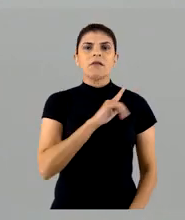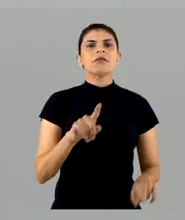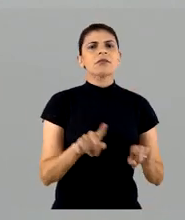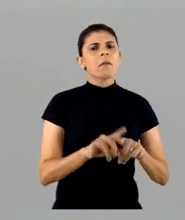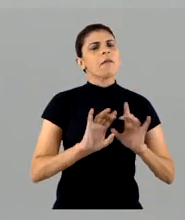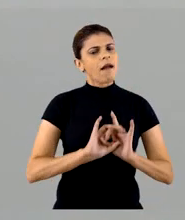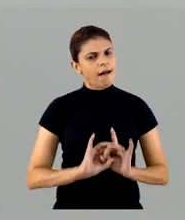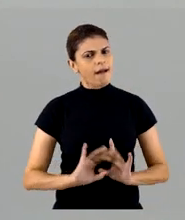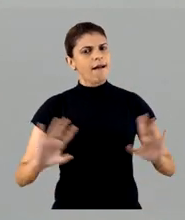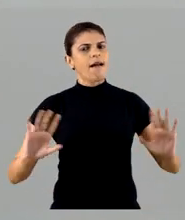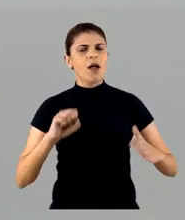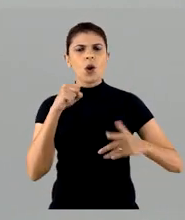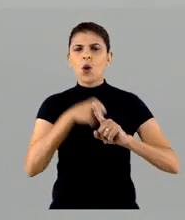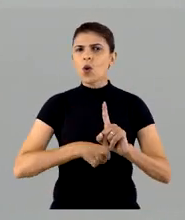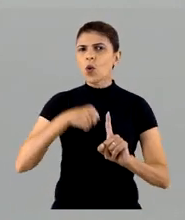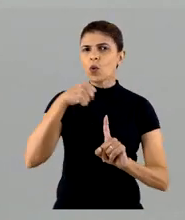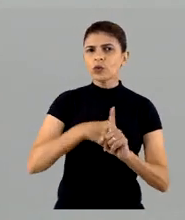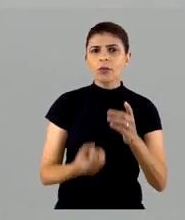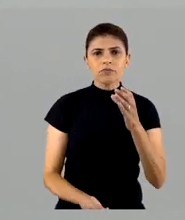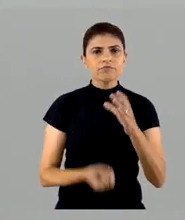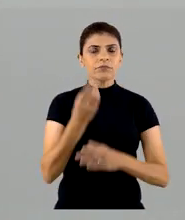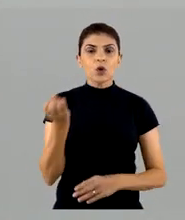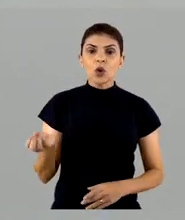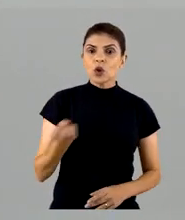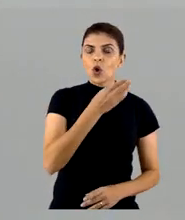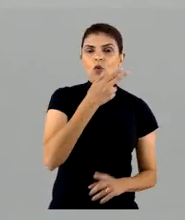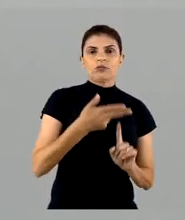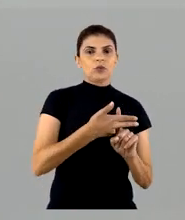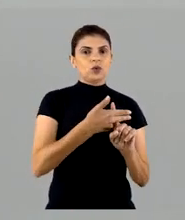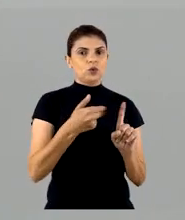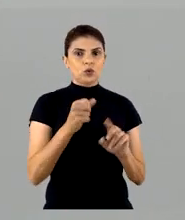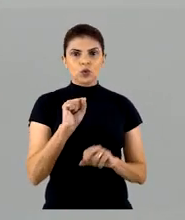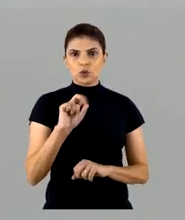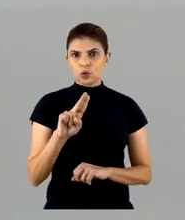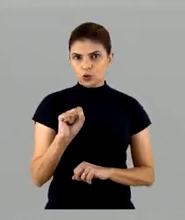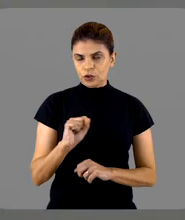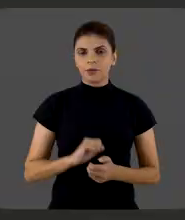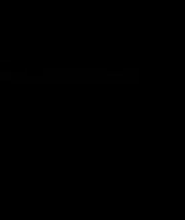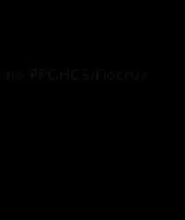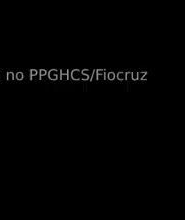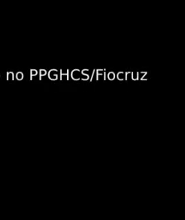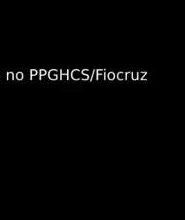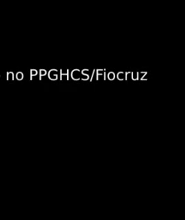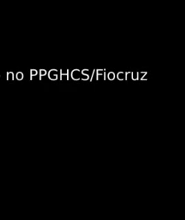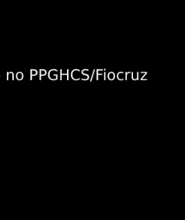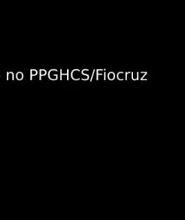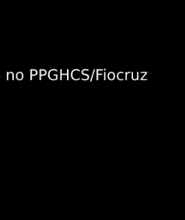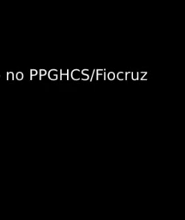redemocratização e a luta pela construção de um novo sistema de saúde, o nosso SUS.